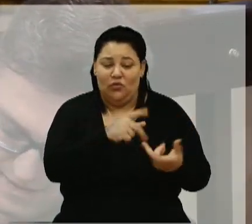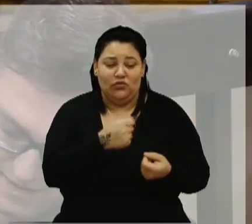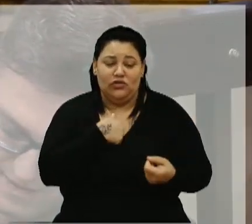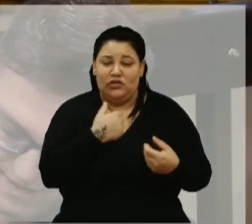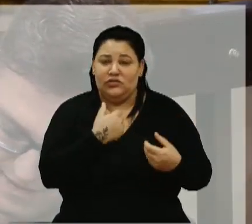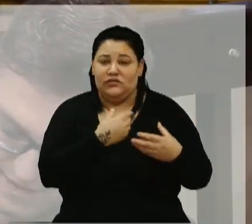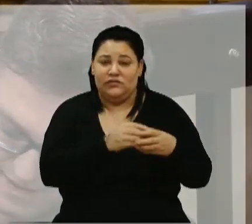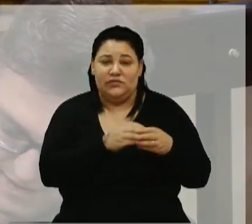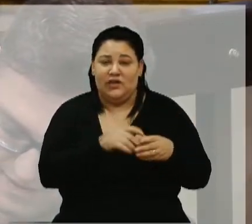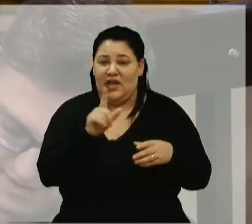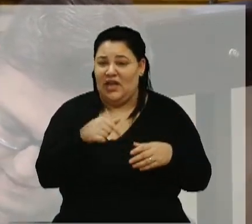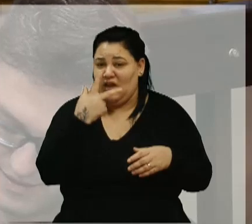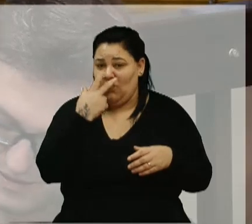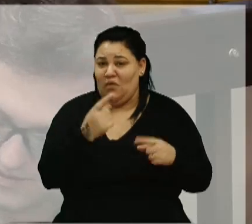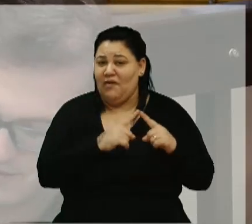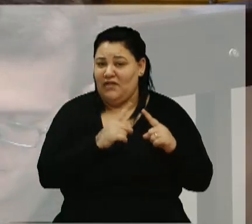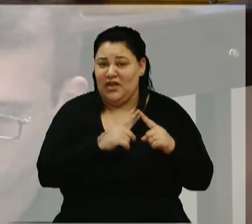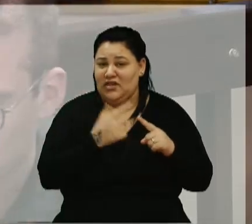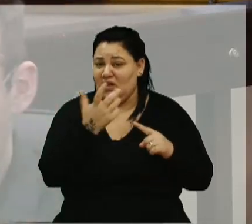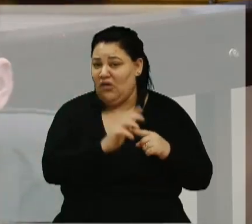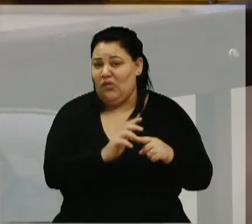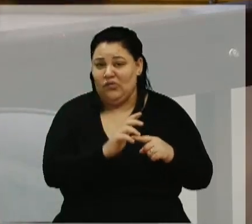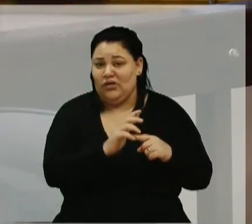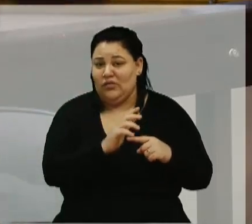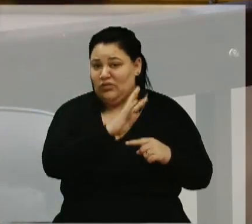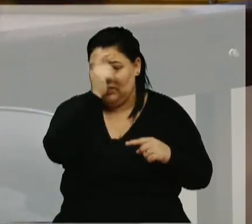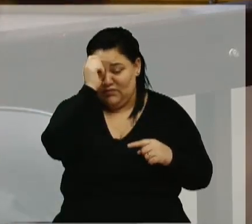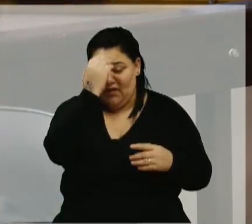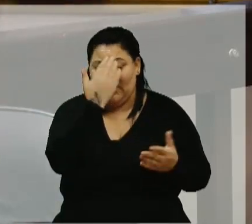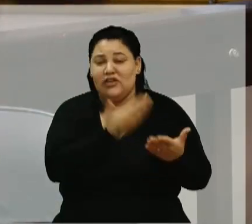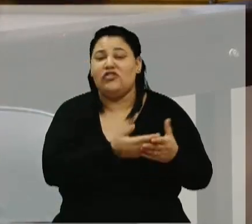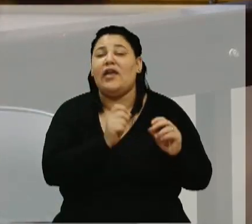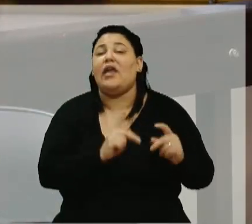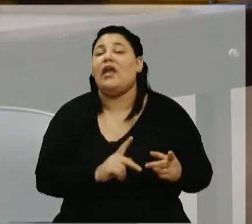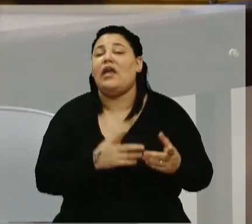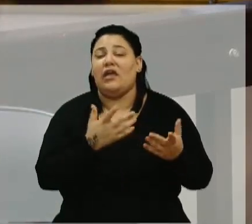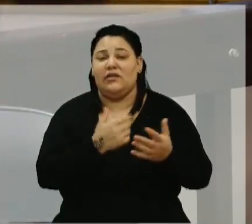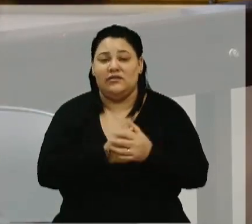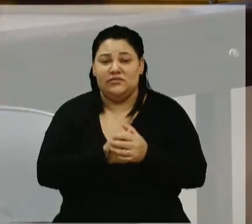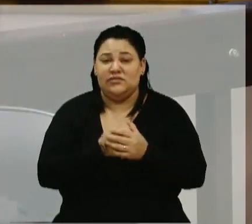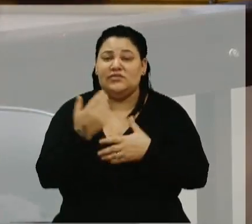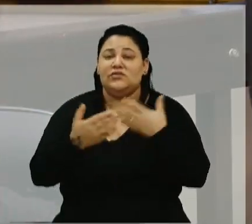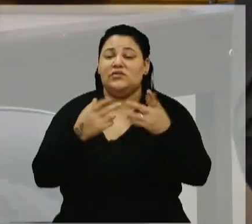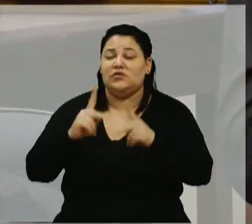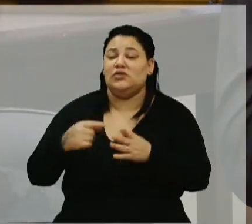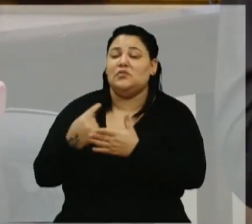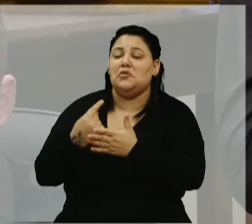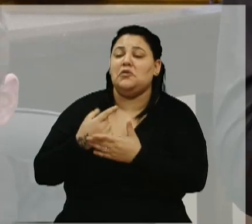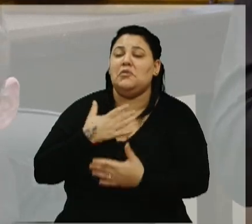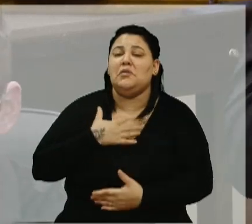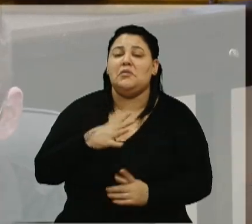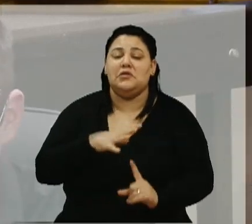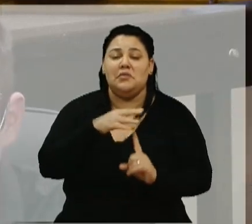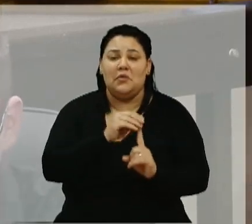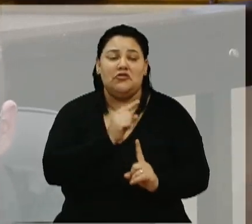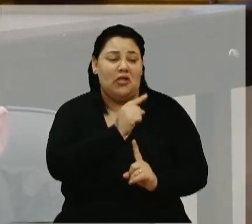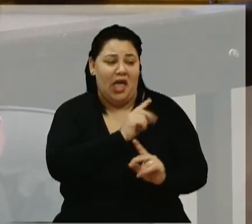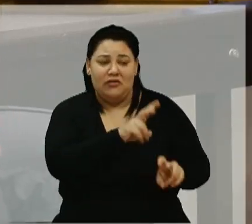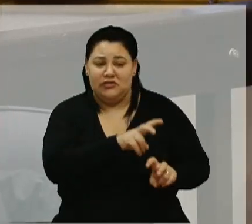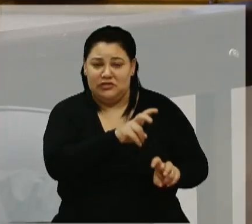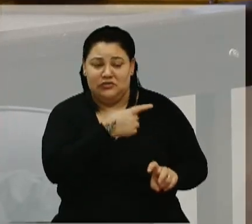vingança contra o município. Aí vamos acreditar em quem? Quando as pessoas me perguntam, principalmente no interior, que nós